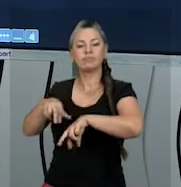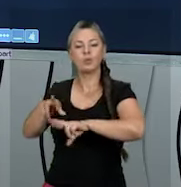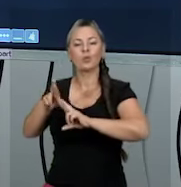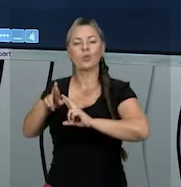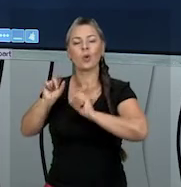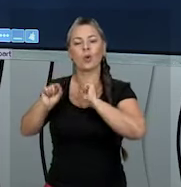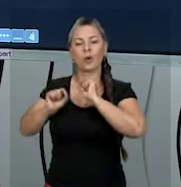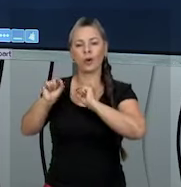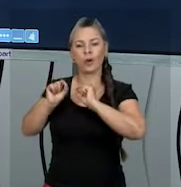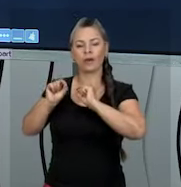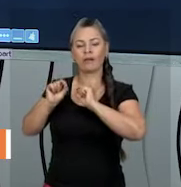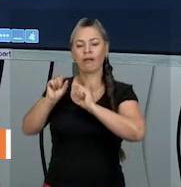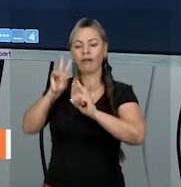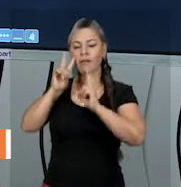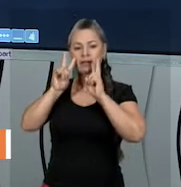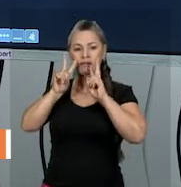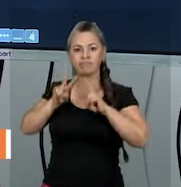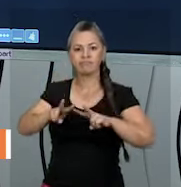equilíbrio.